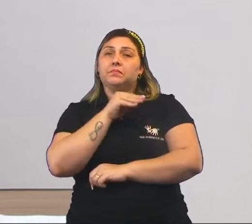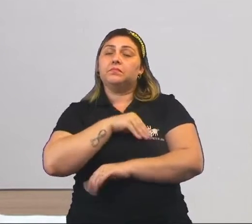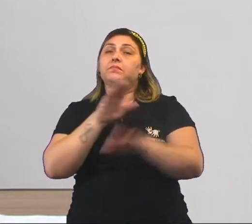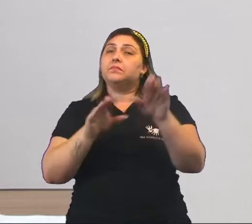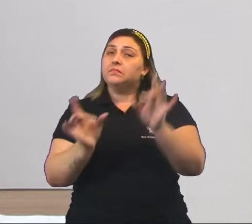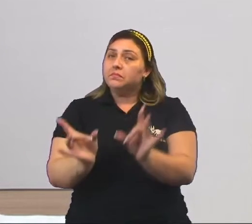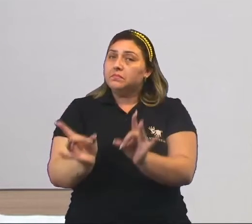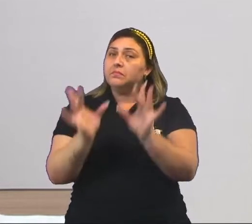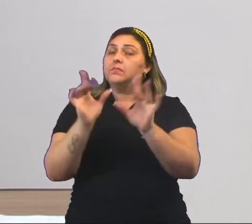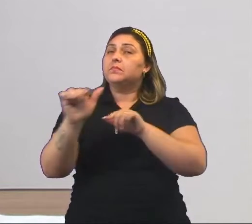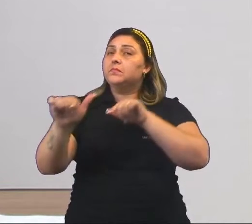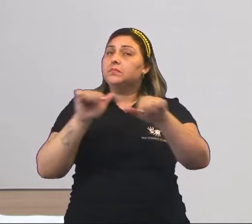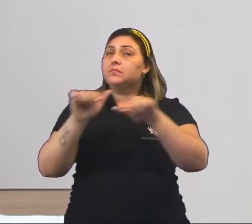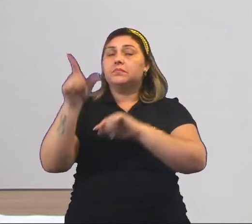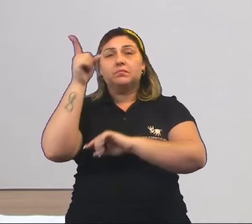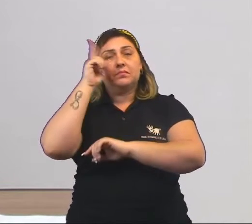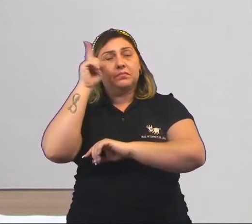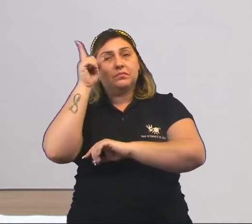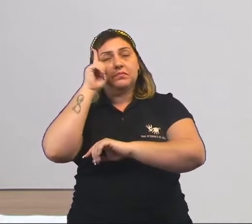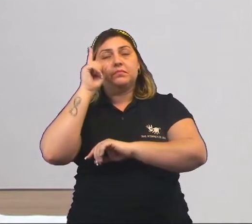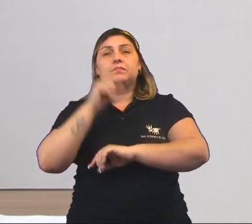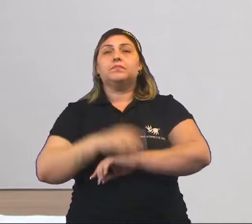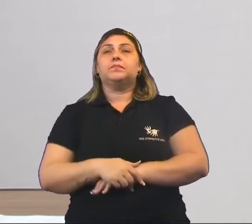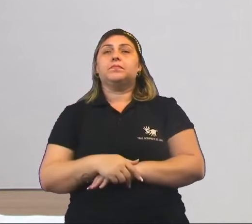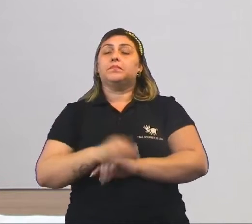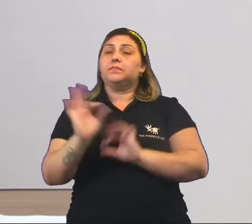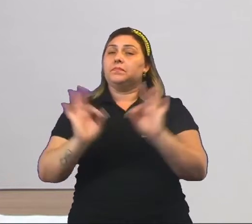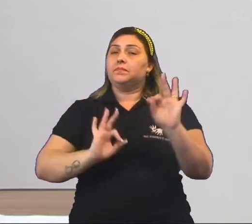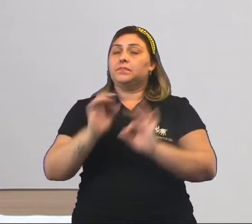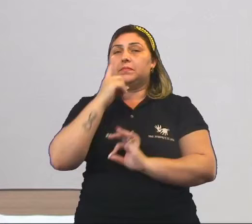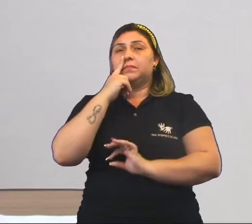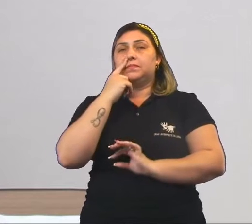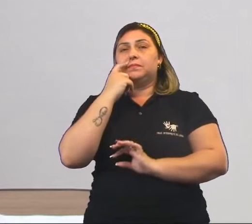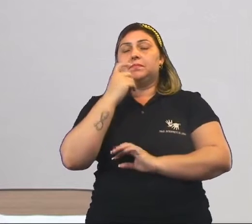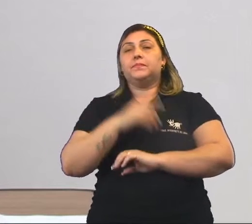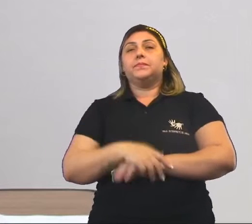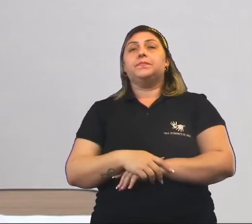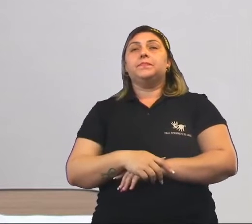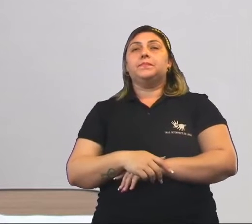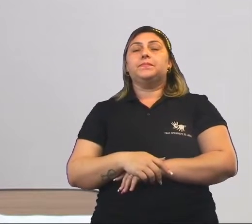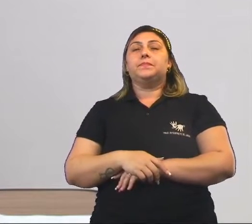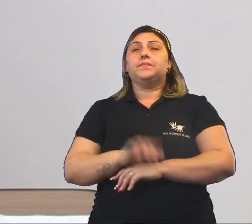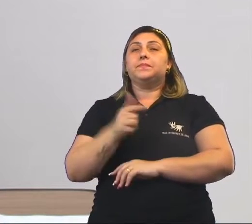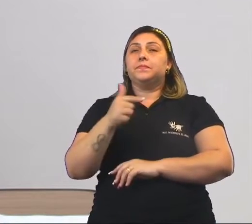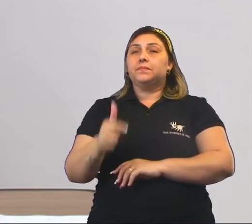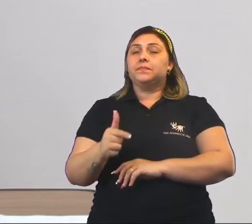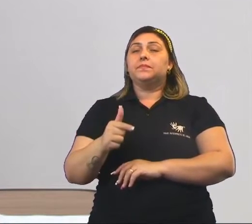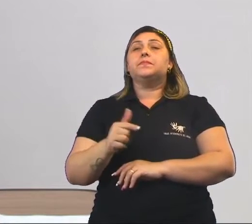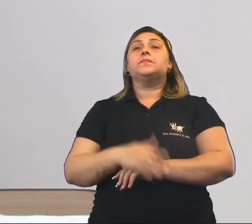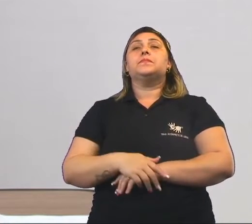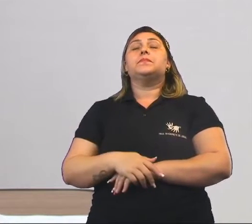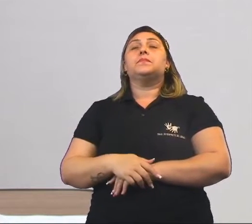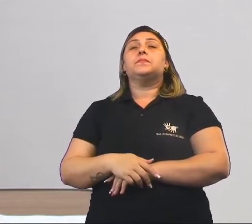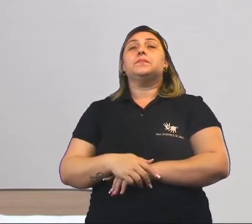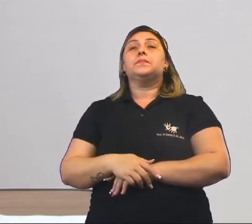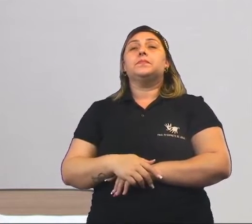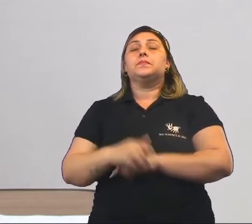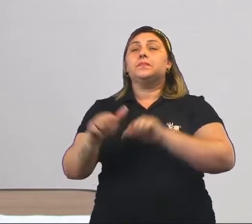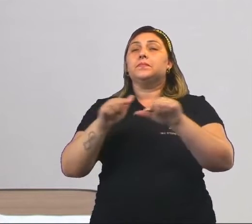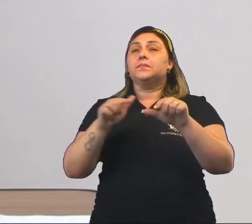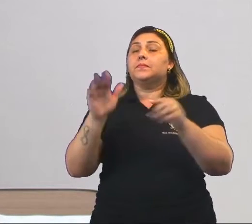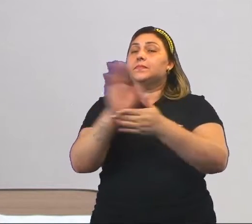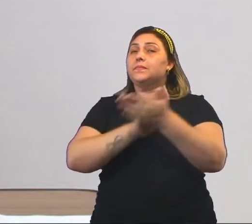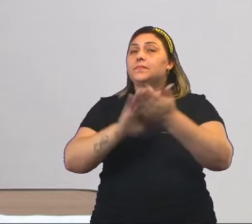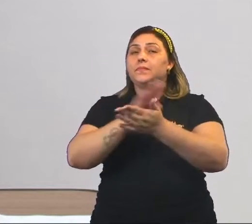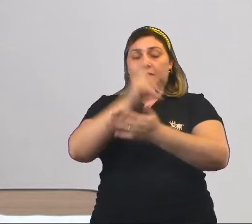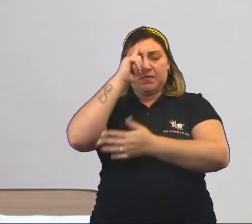sua venda, conforme o seu trabalho no dia a dia, conforme ela se organiza, ela própria se organiza. Tá? Ela não tem um vínculo empregatício com ninguém.